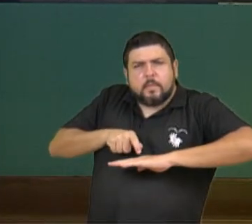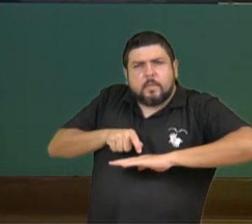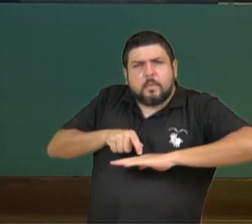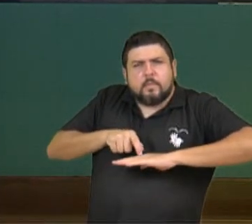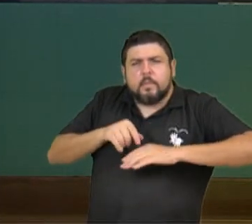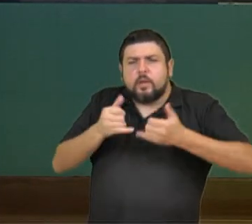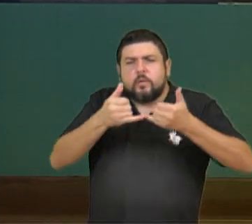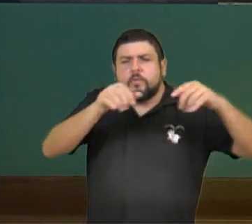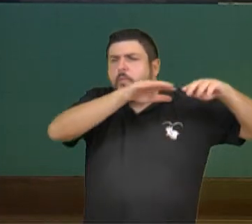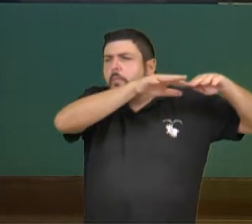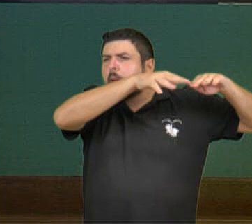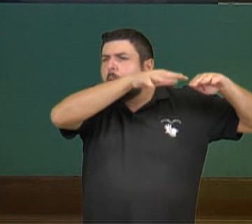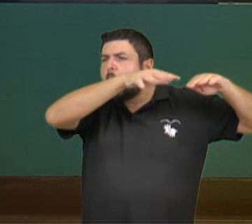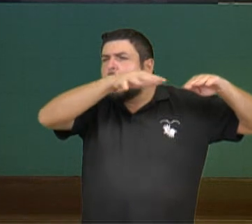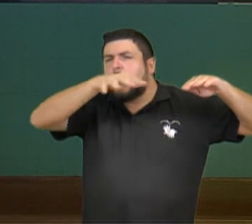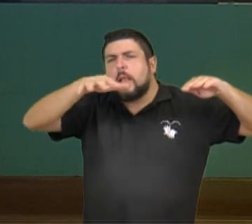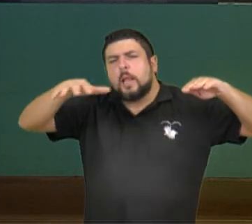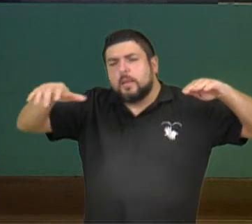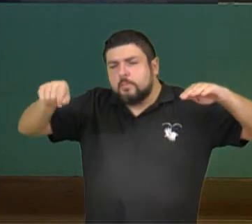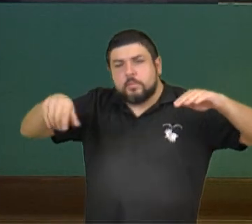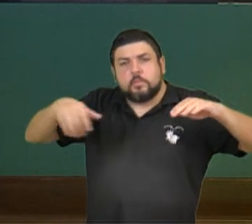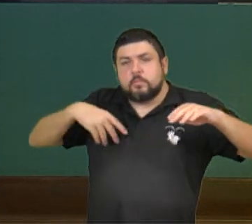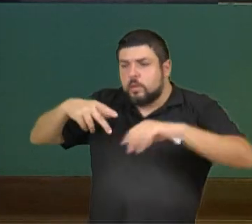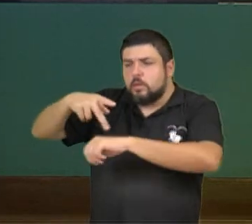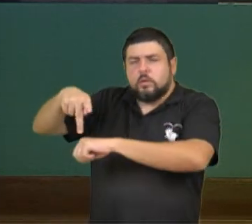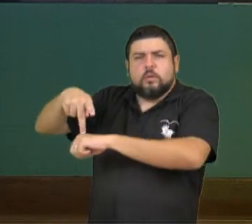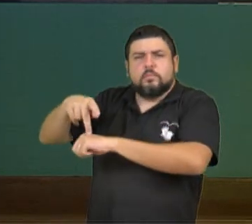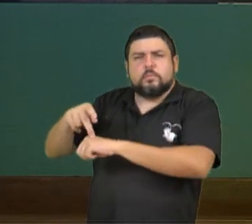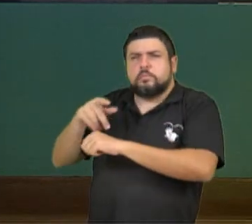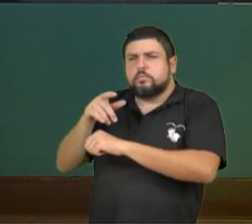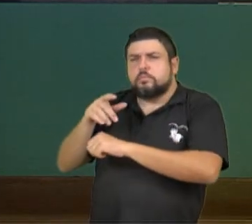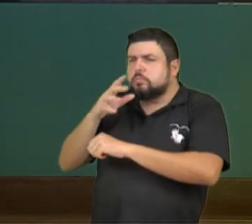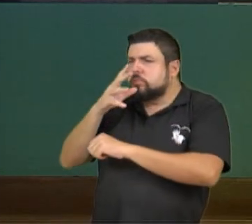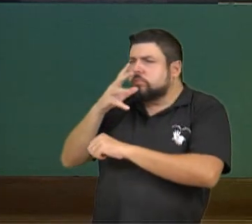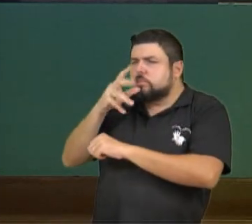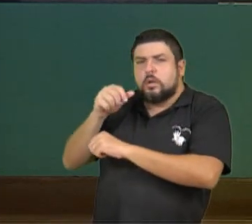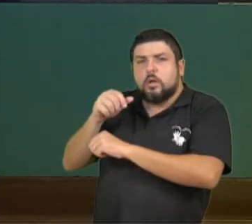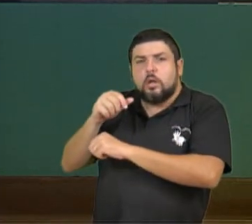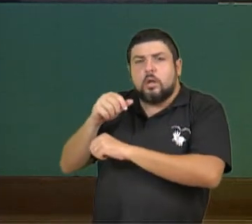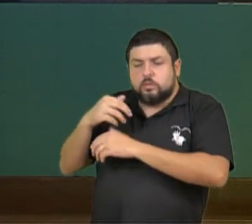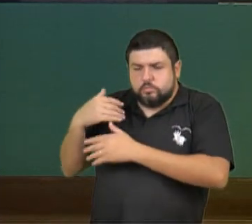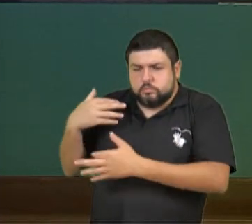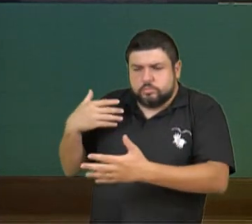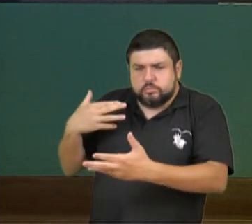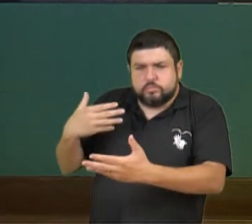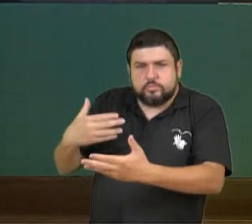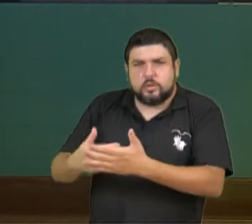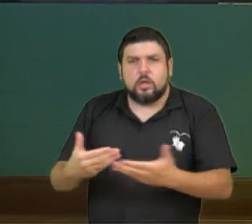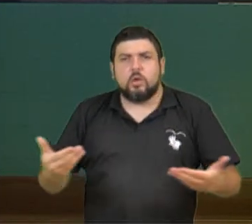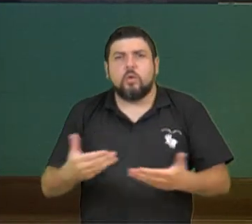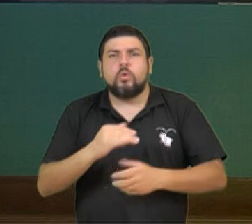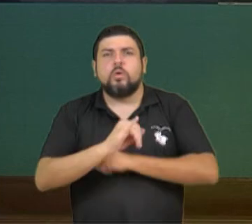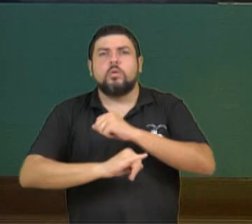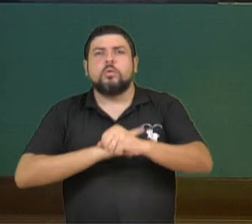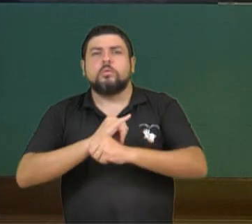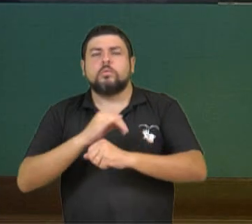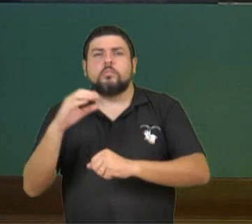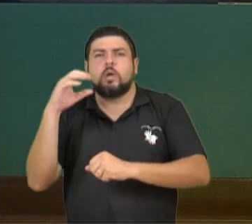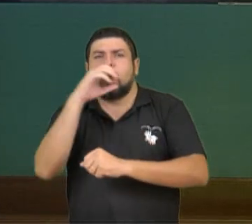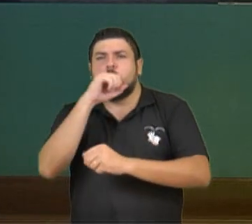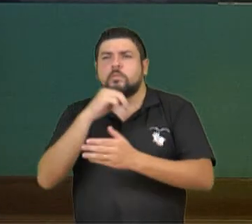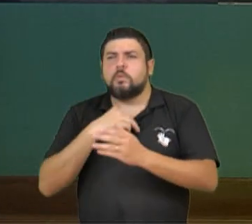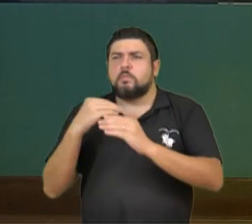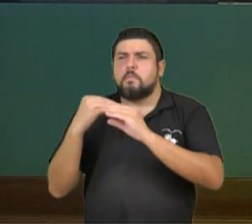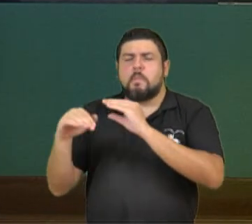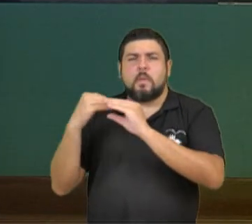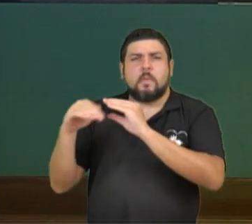tem códigos sempre muito bem claros, e esses códigos são usados em diferentes mecanismos. Podemos pegar a internet com o